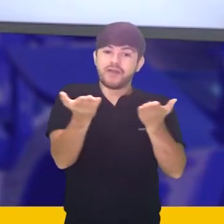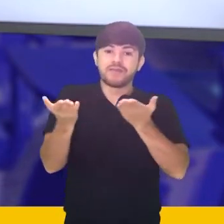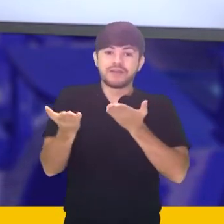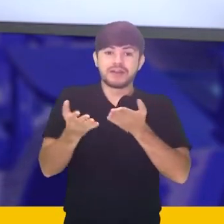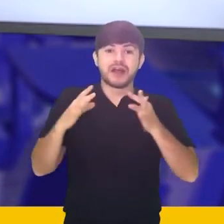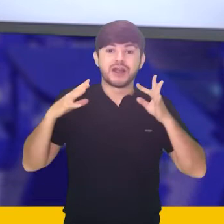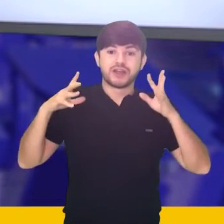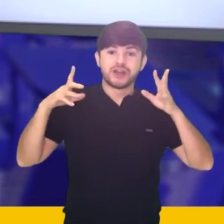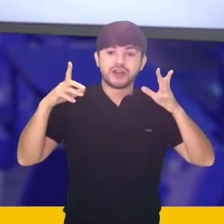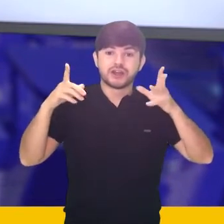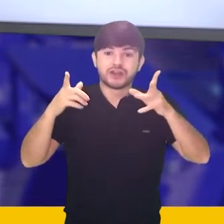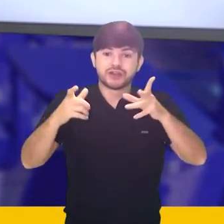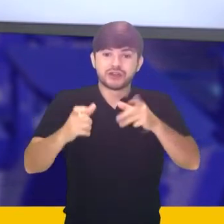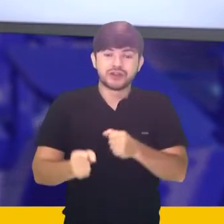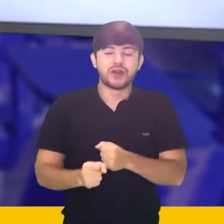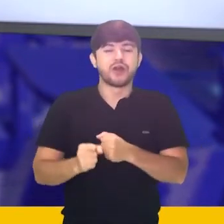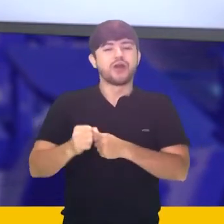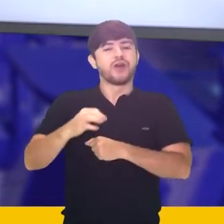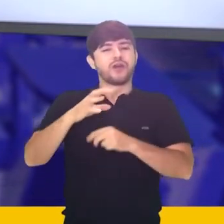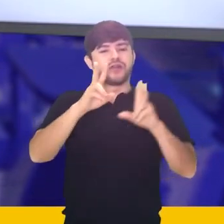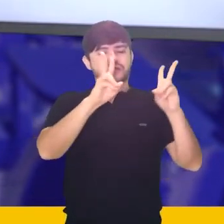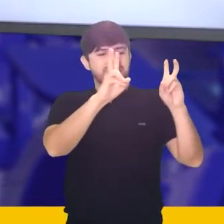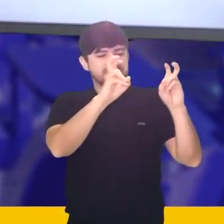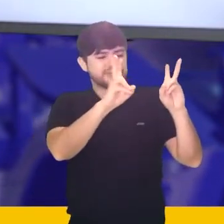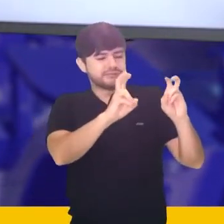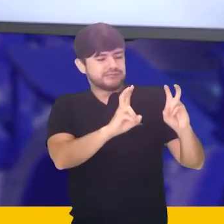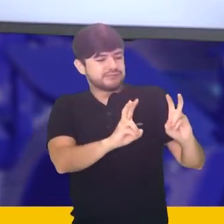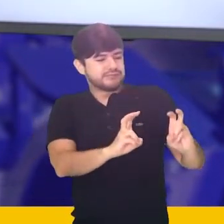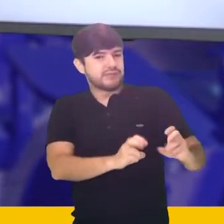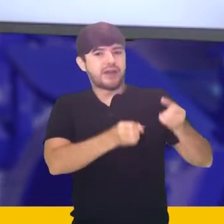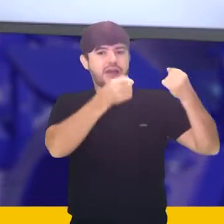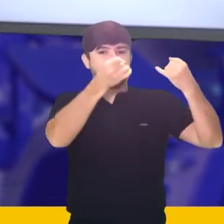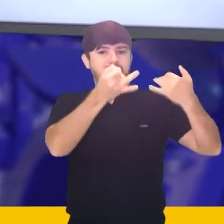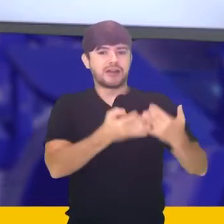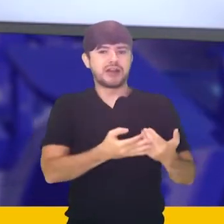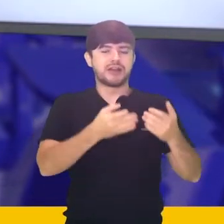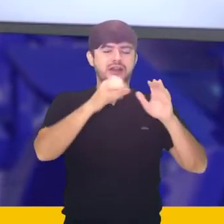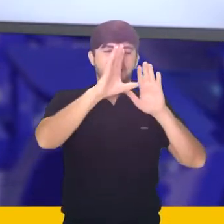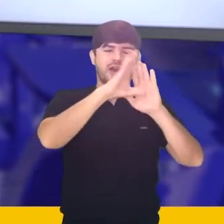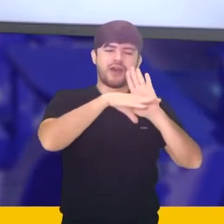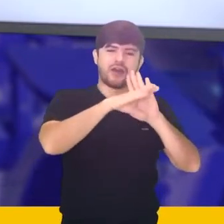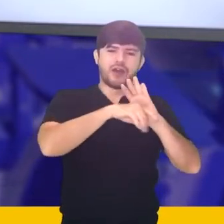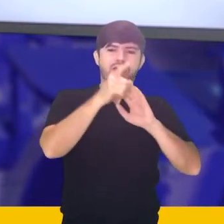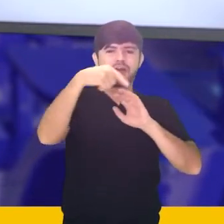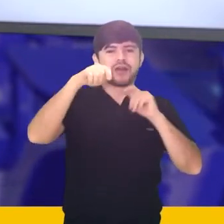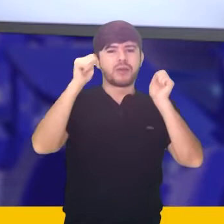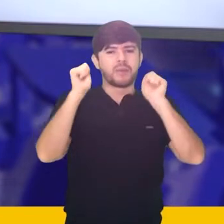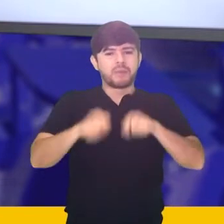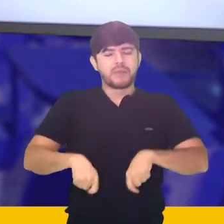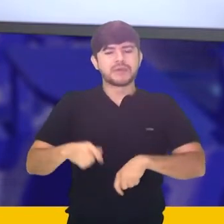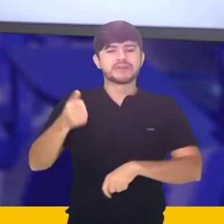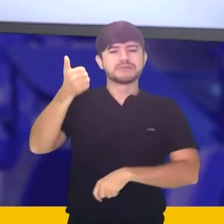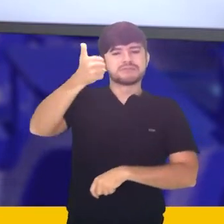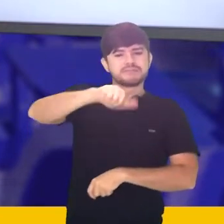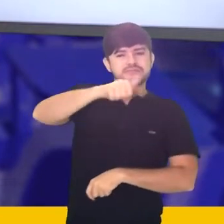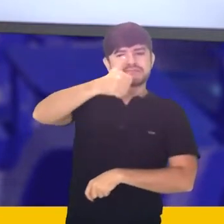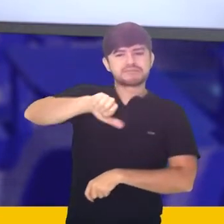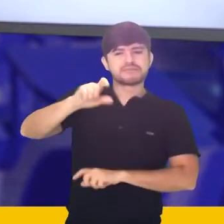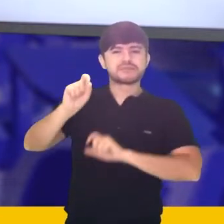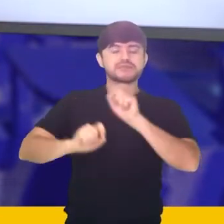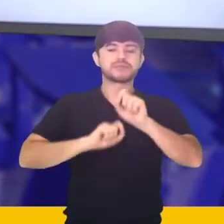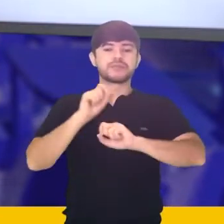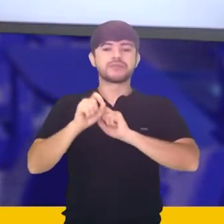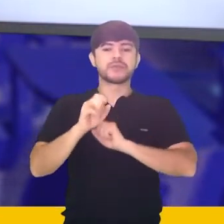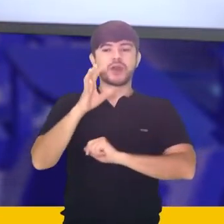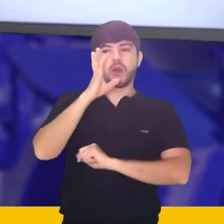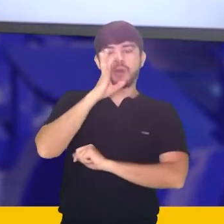partir de todos esses conhecimentos que a gente vem tendo aqui, que a gente vem discutindo, esses conceitos, possa analisar o caso